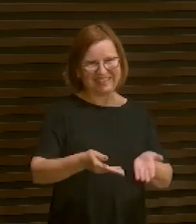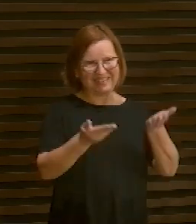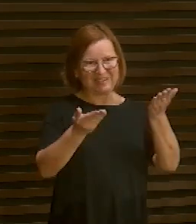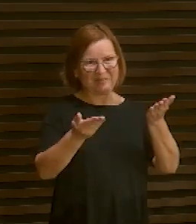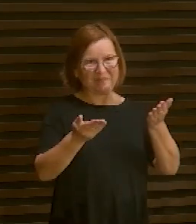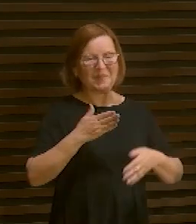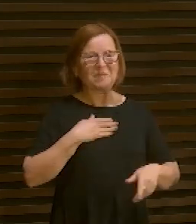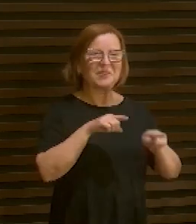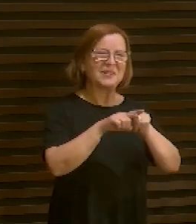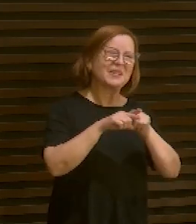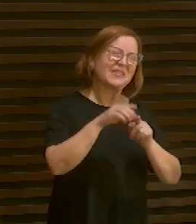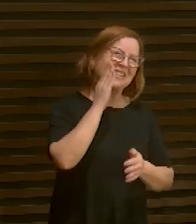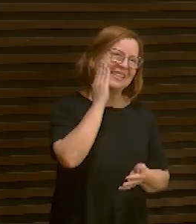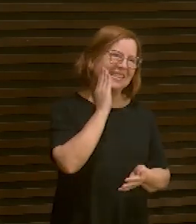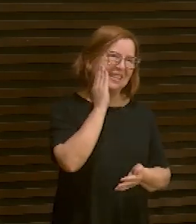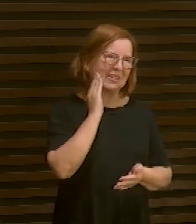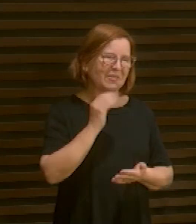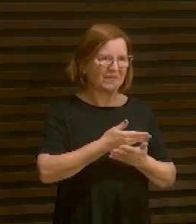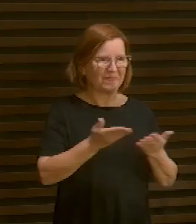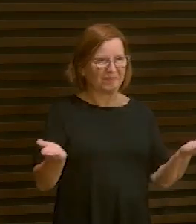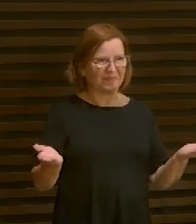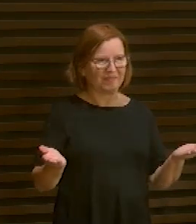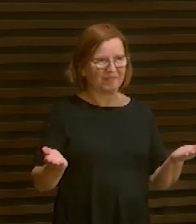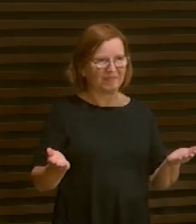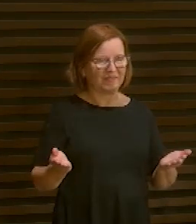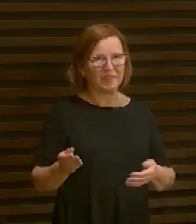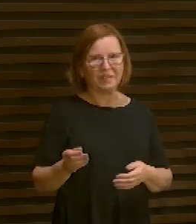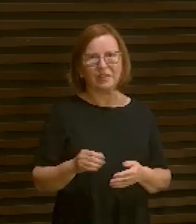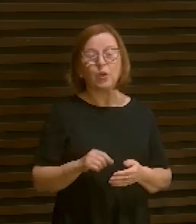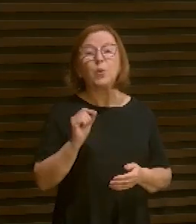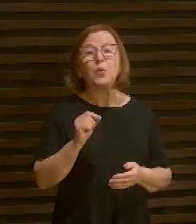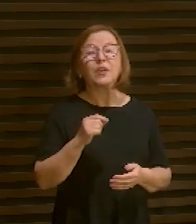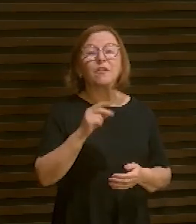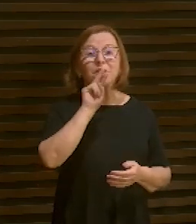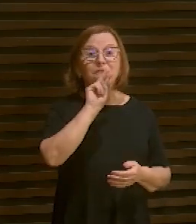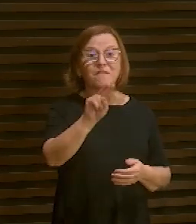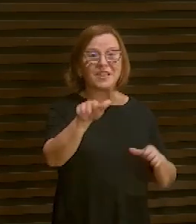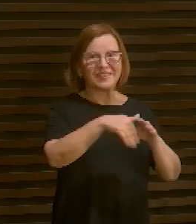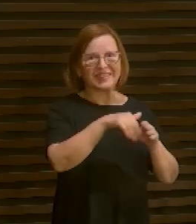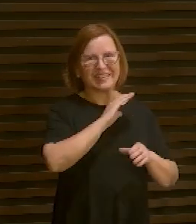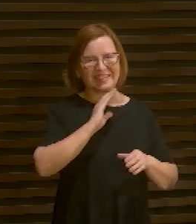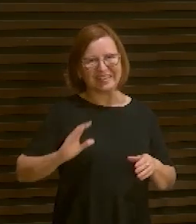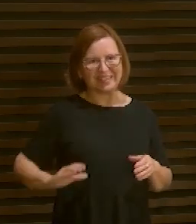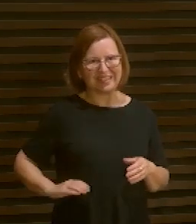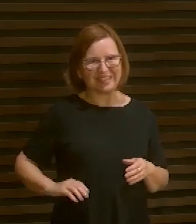Meus irmãos queridos, o que eu vejo em Cristo? O que eu vejo